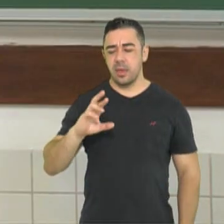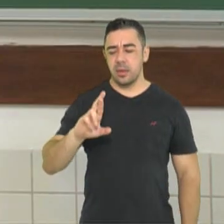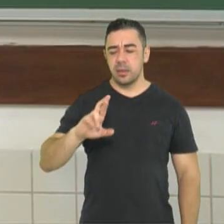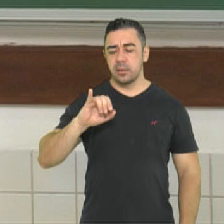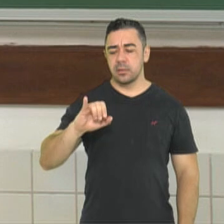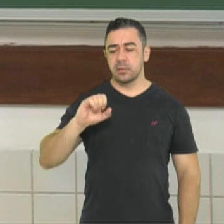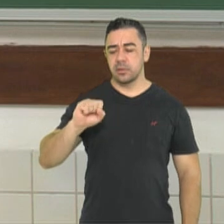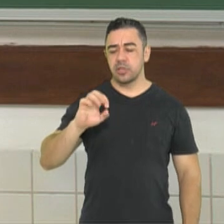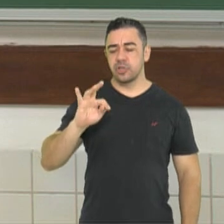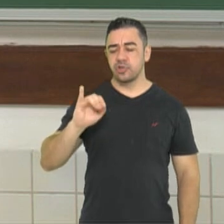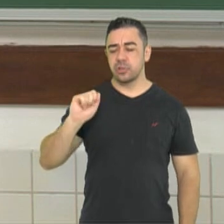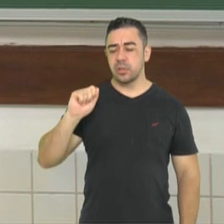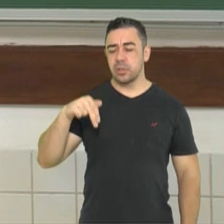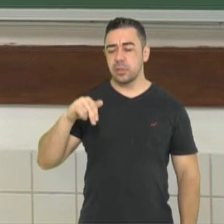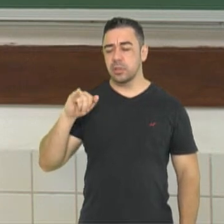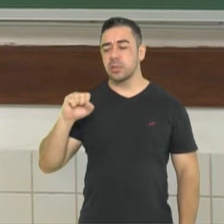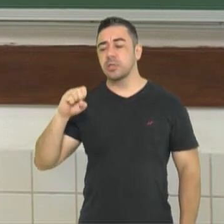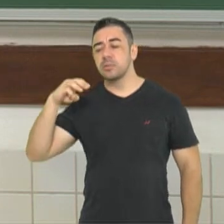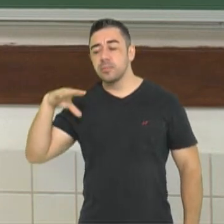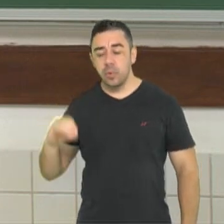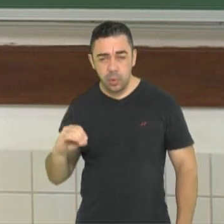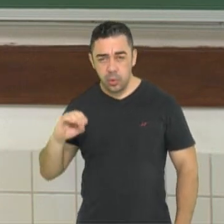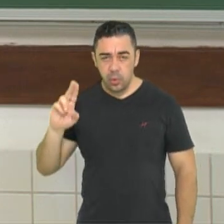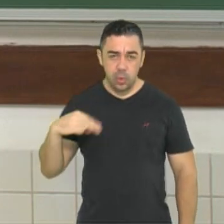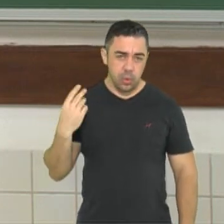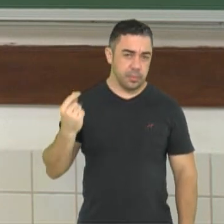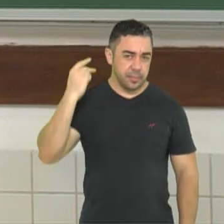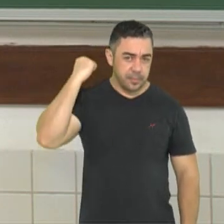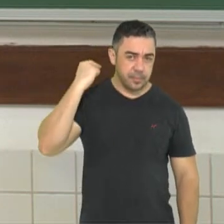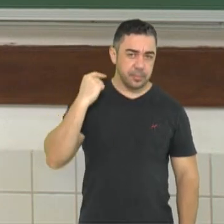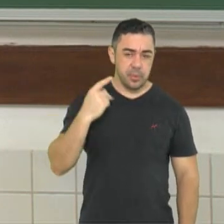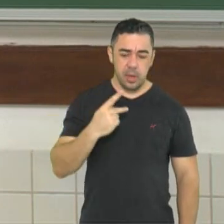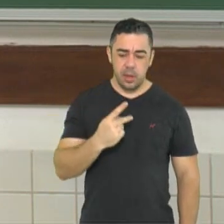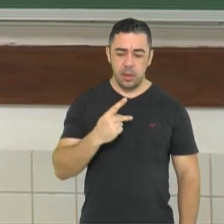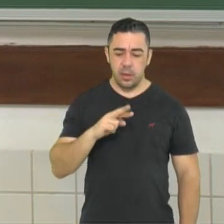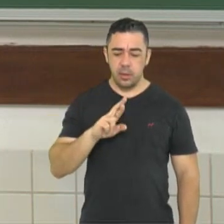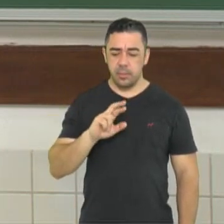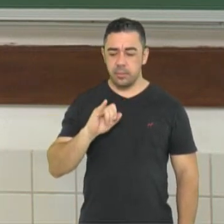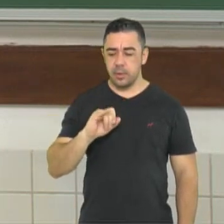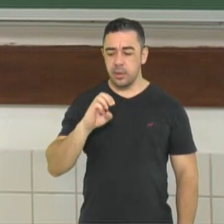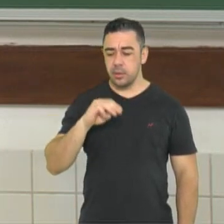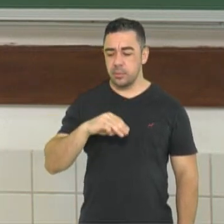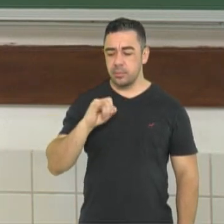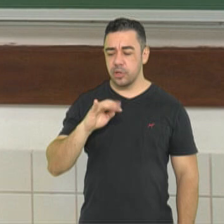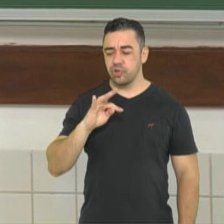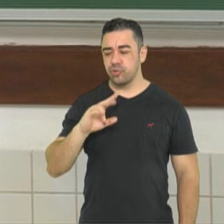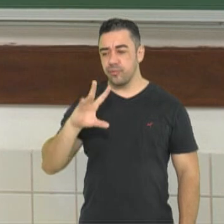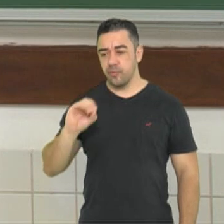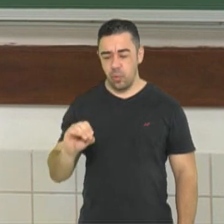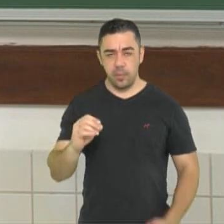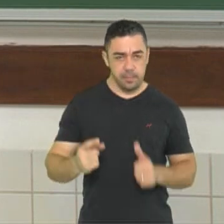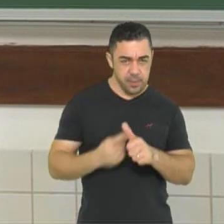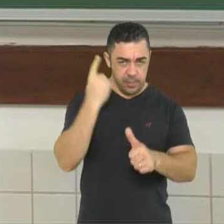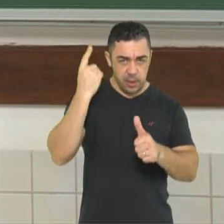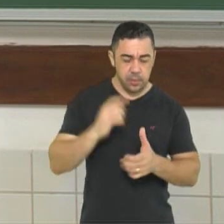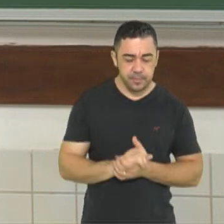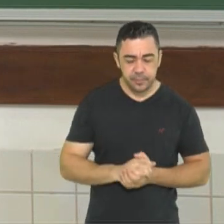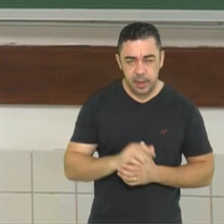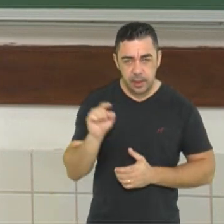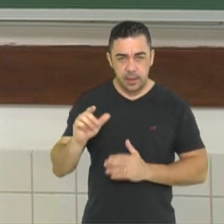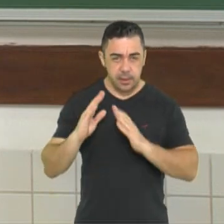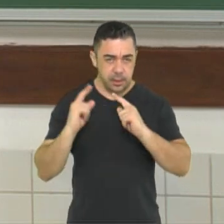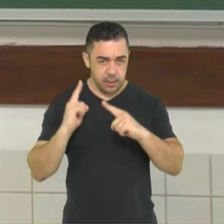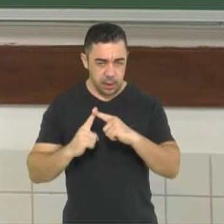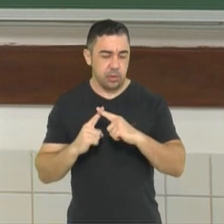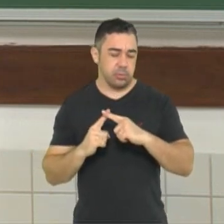nós chamamos de cristianismo, né? Ou cristianismo primitivo, ou a cristandade, e ele se aproxima dessa igreja cristã,